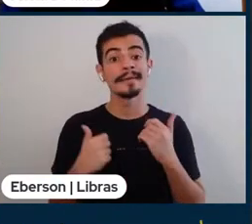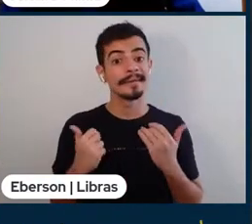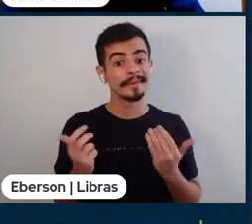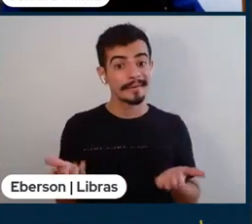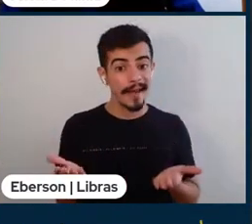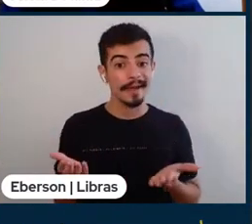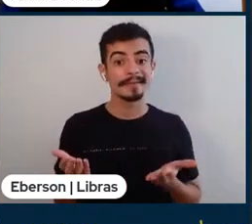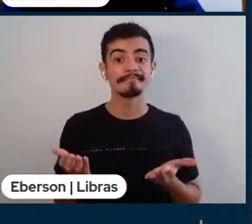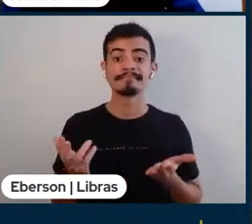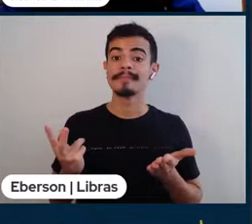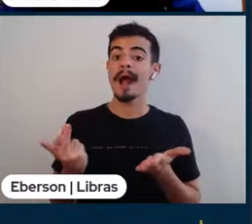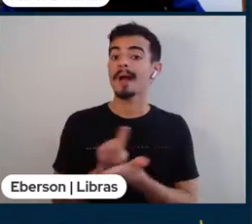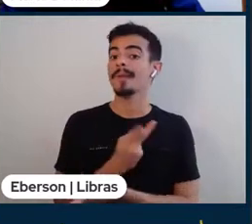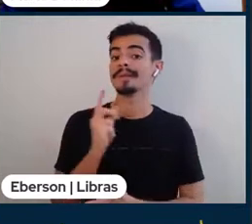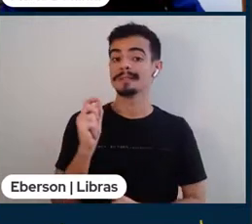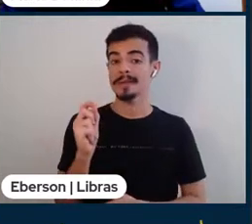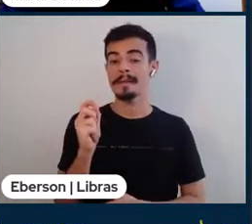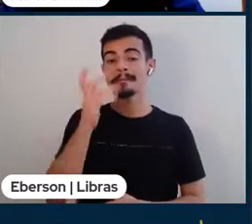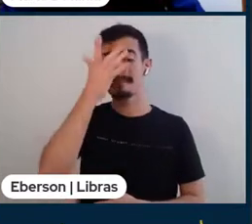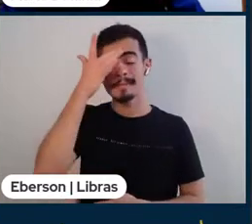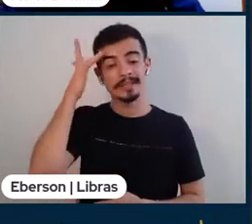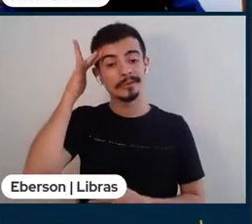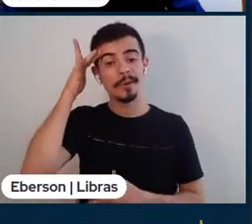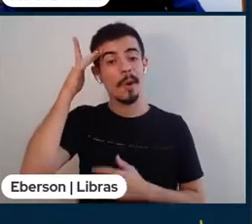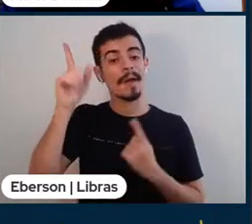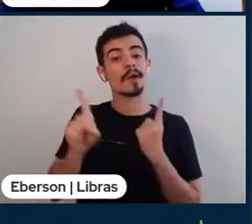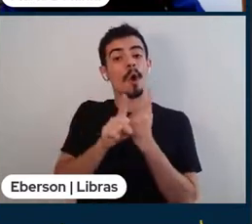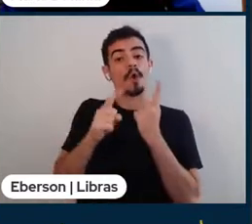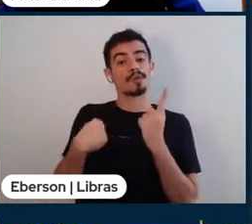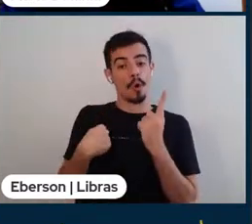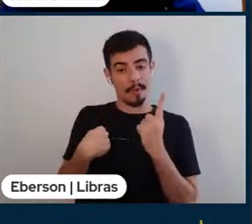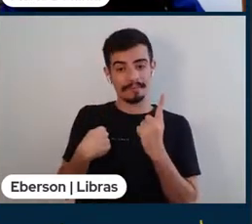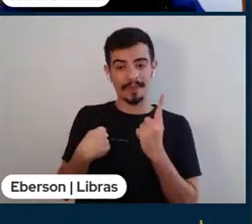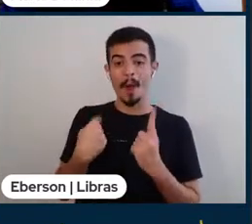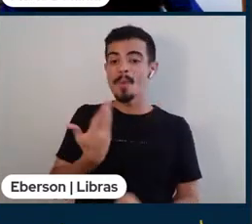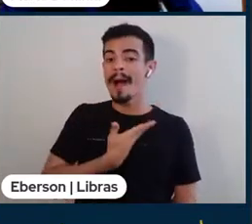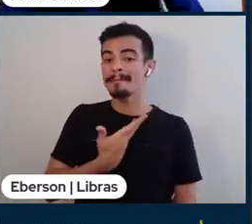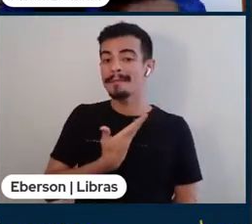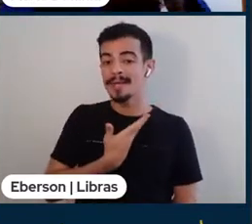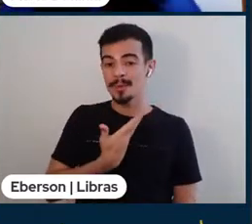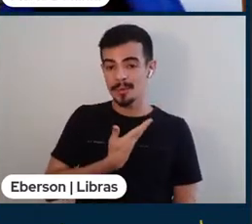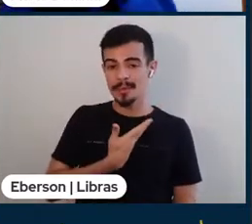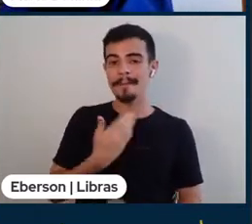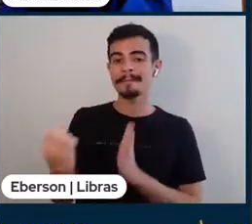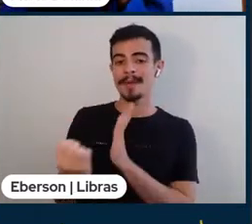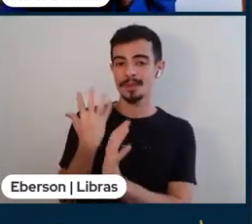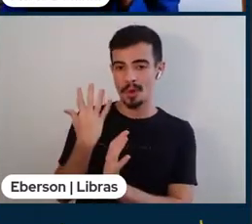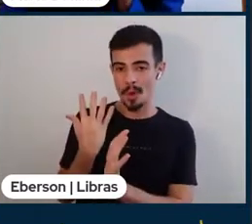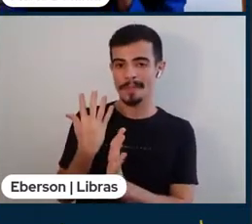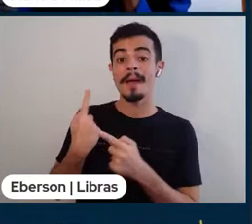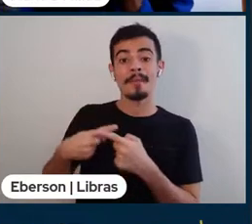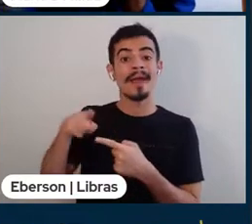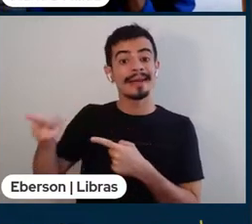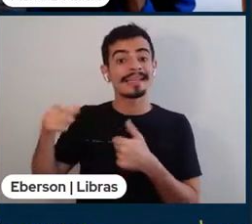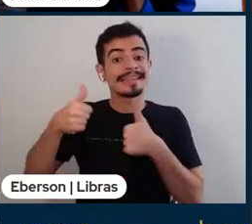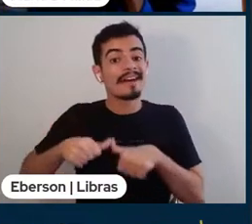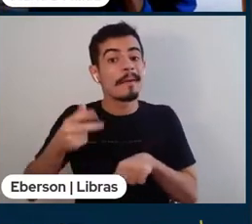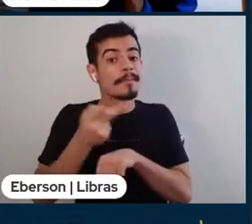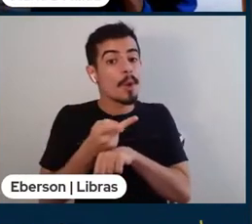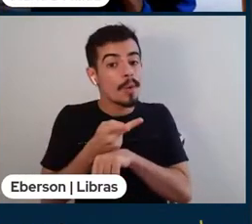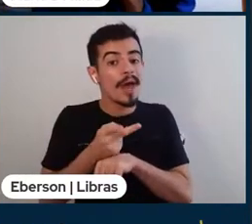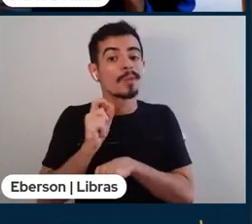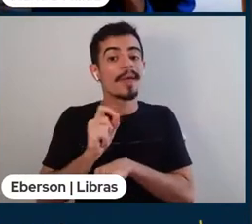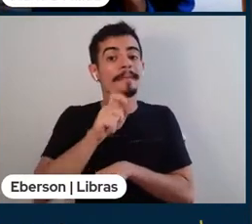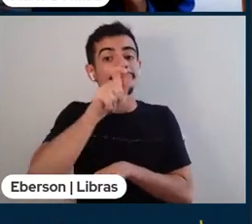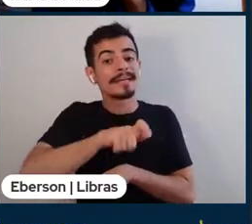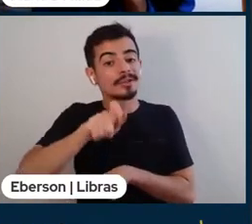me encontraram sem querer. Então, um colega meu, ele mandou mensagem porque ele estava procurando especificamente gente que